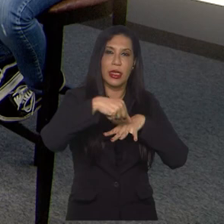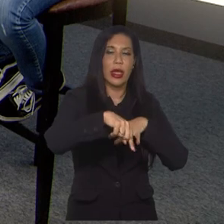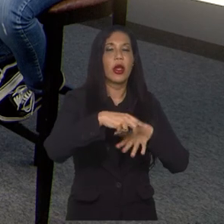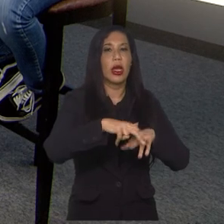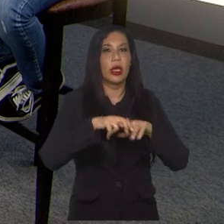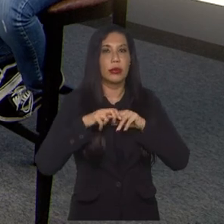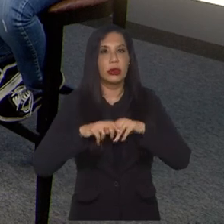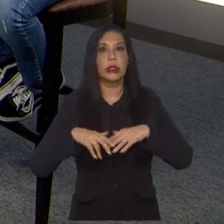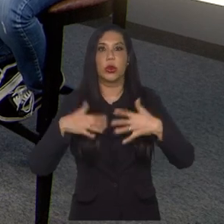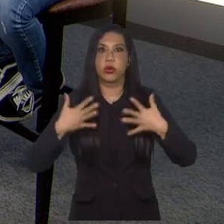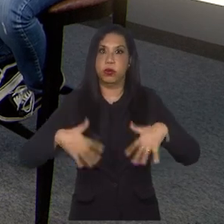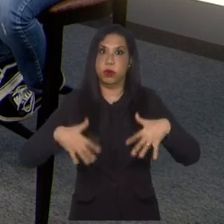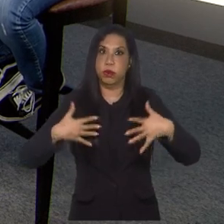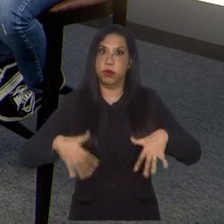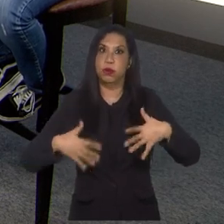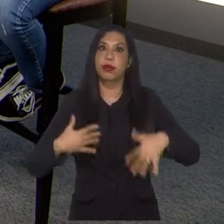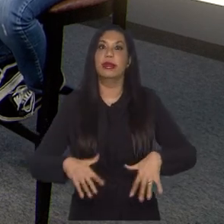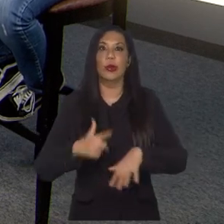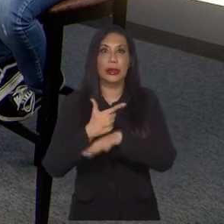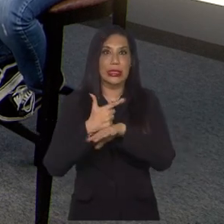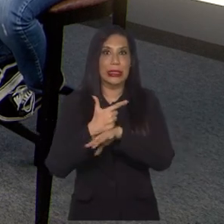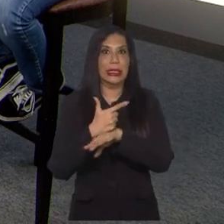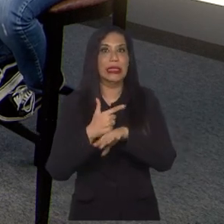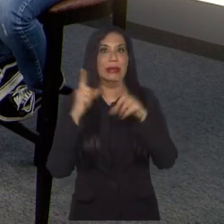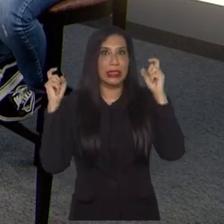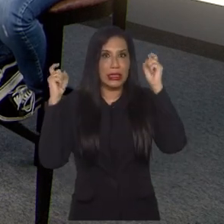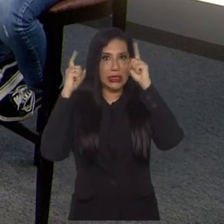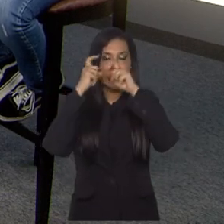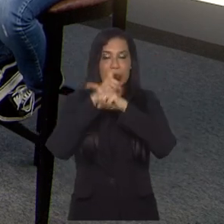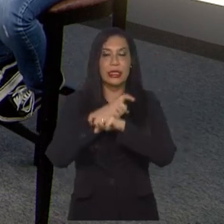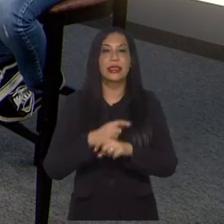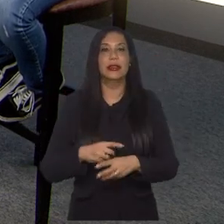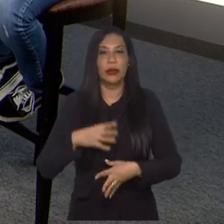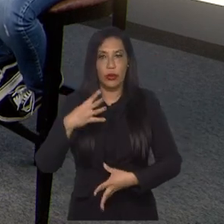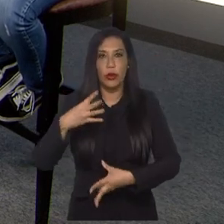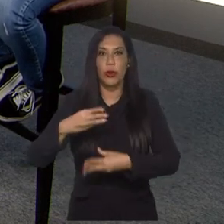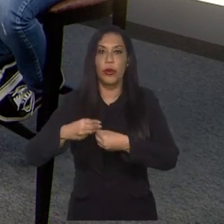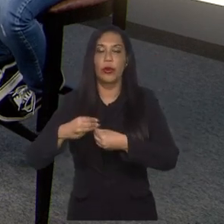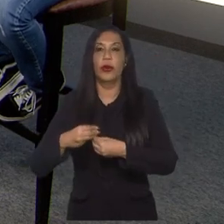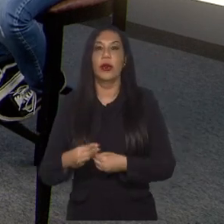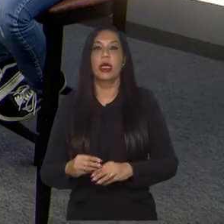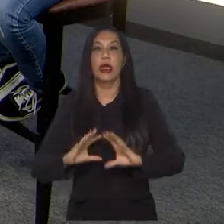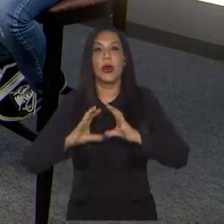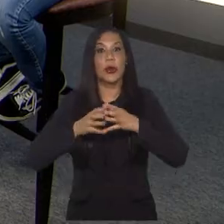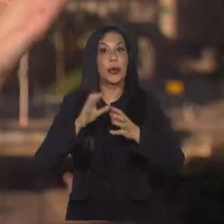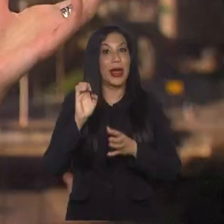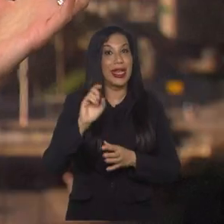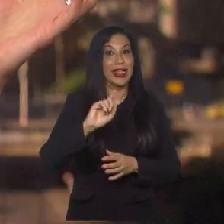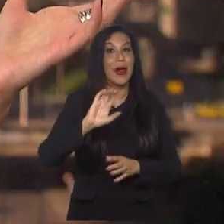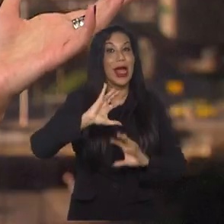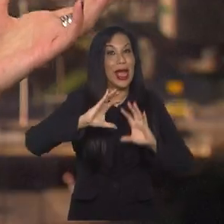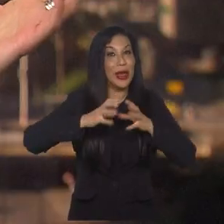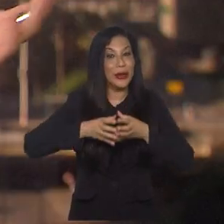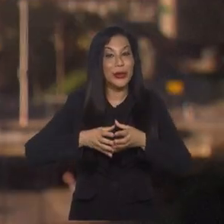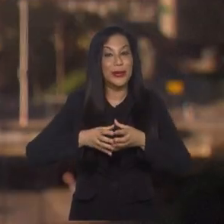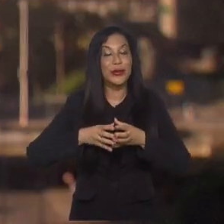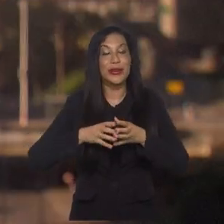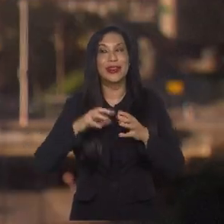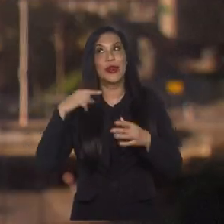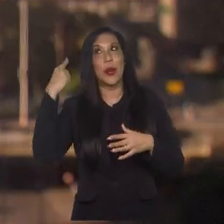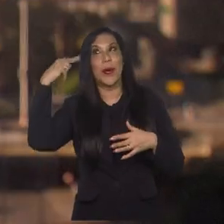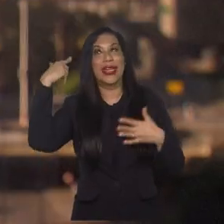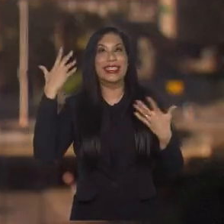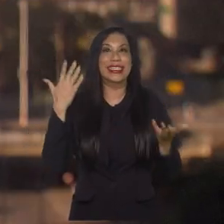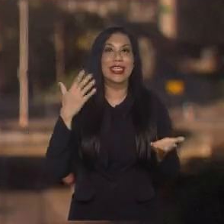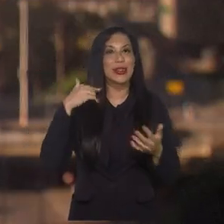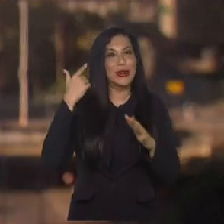que vai ser briga de cachorro grande essa disputa pelo segundo lugar. E isso só uma correçãozinha, que eu falei grupo E. Grupo D. Doida, né? Mas é porque a gente... Não